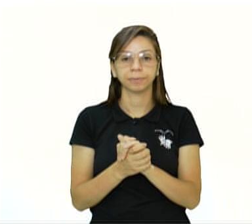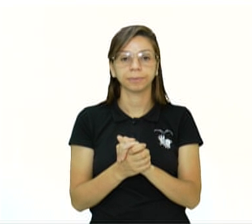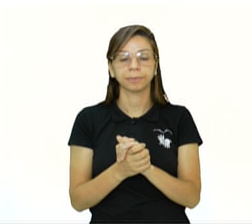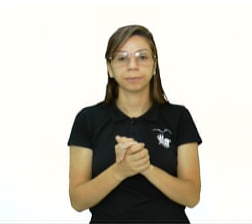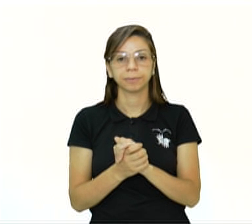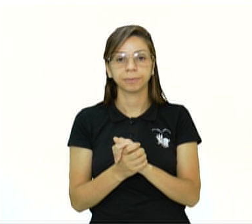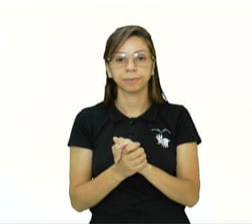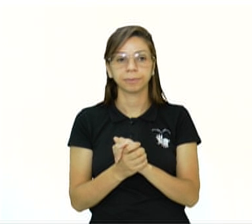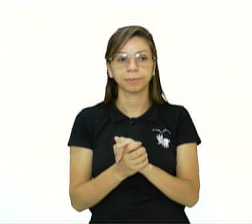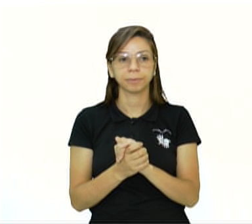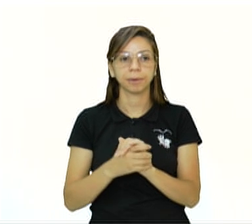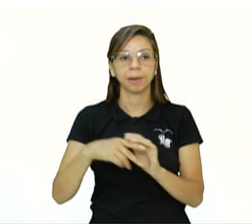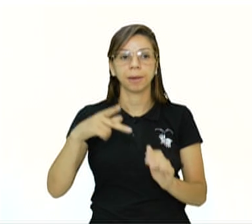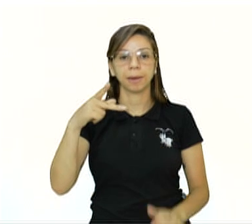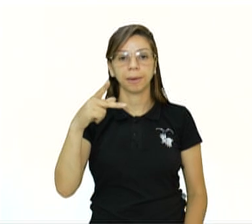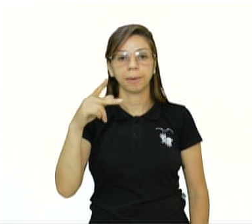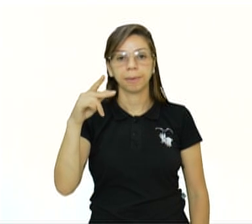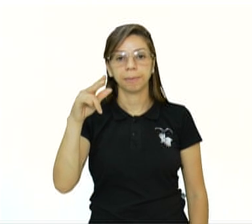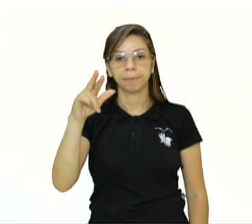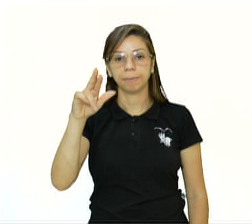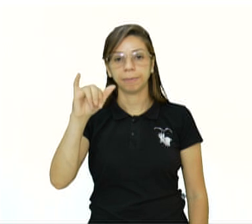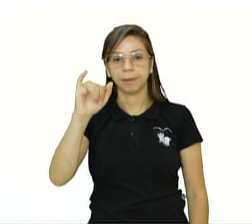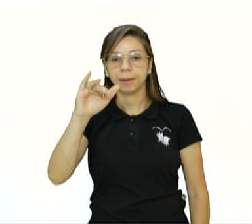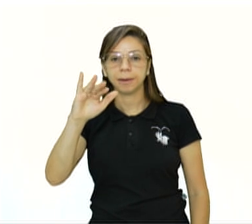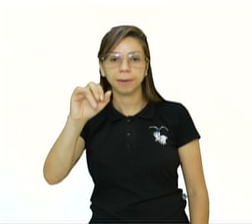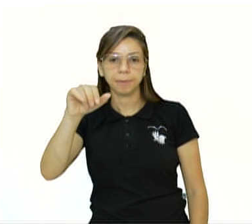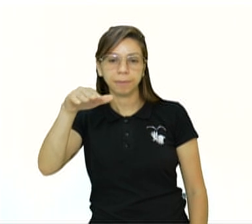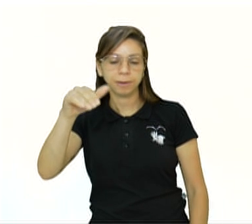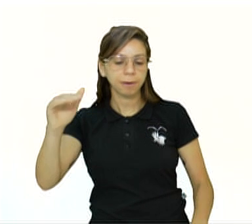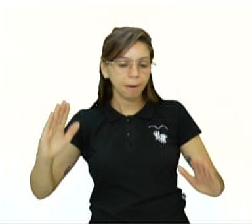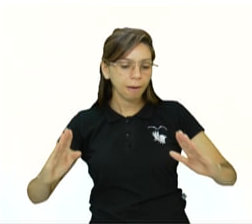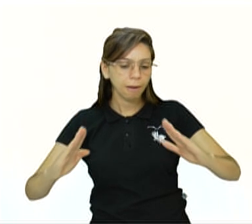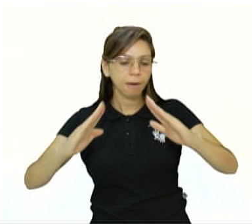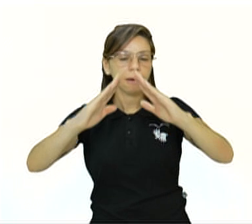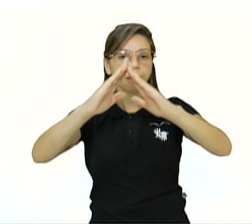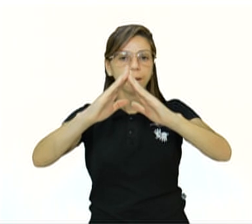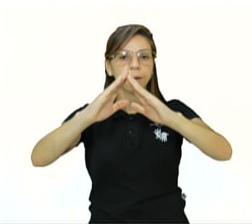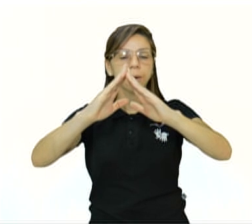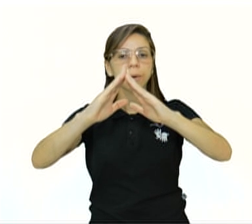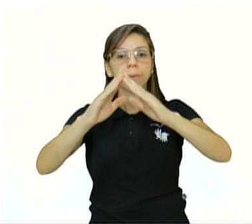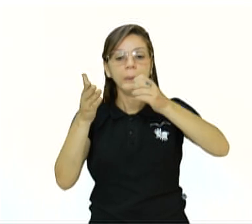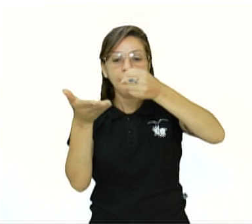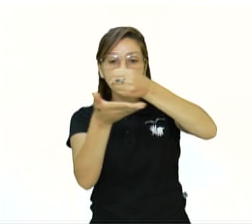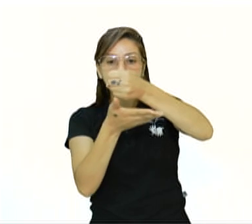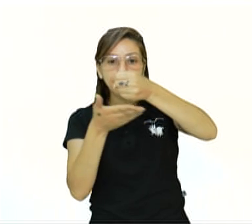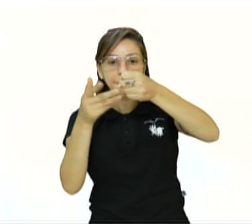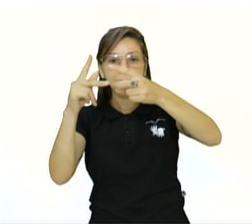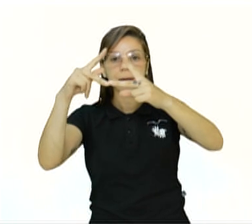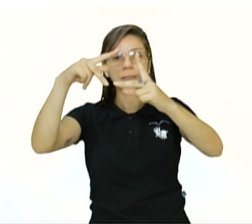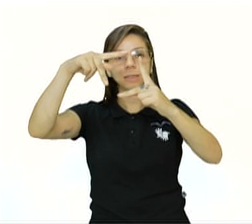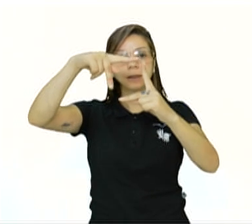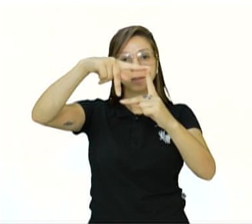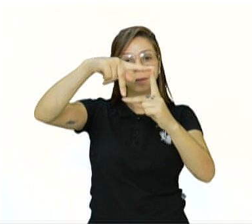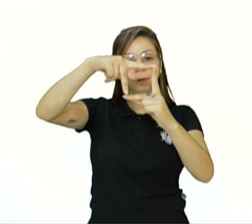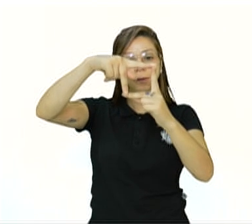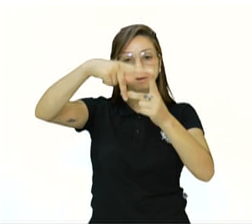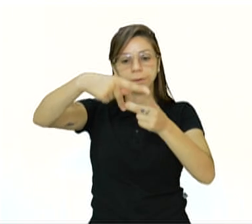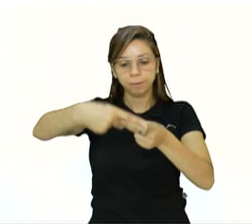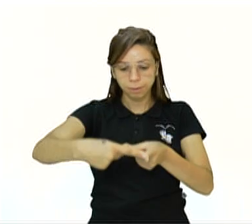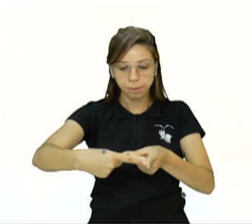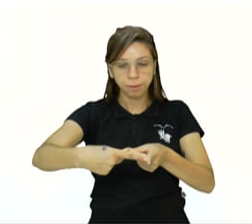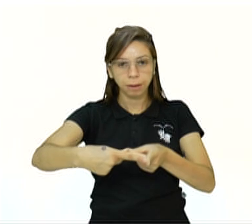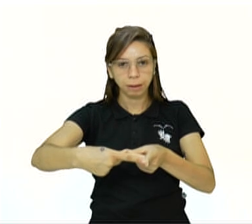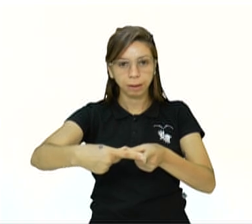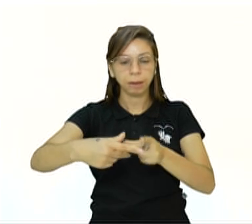base quadrada. Prof, pirâmide não é tudo a mesma coisa? Nananina não.